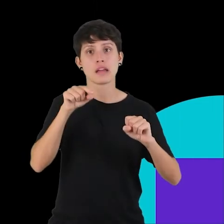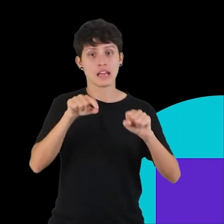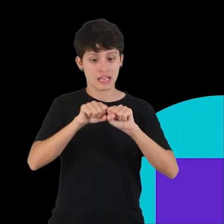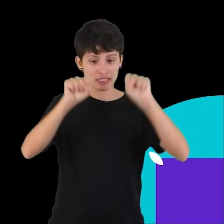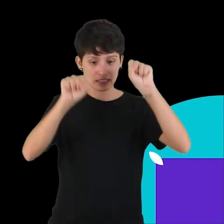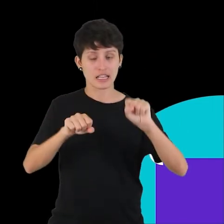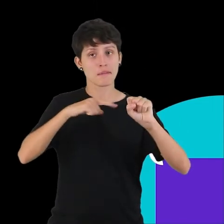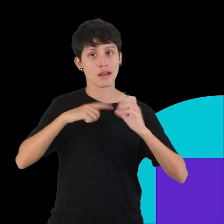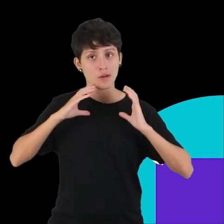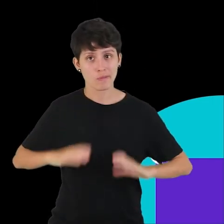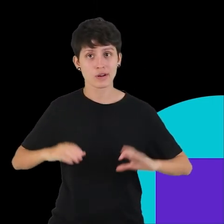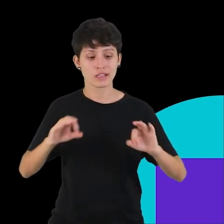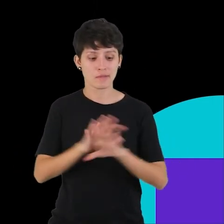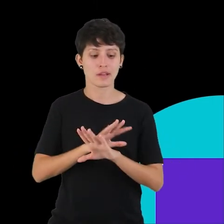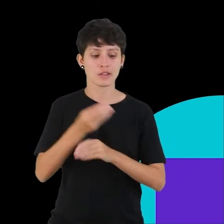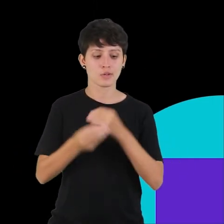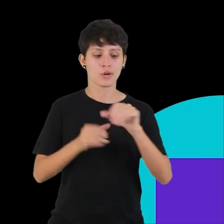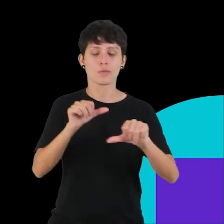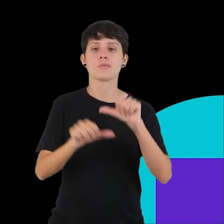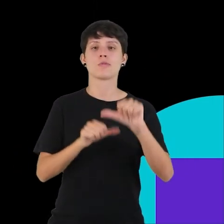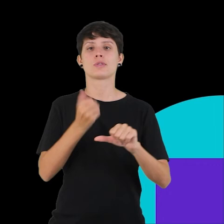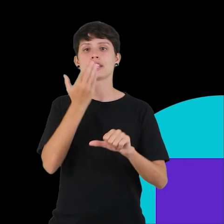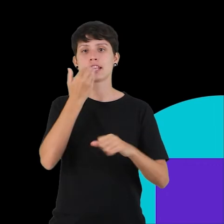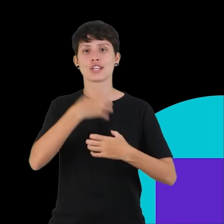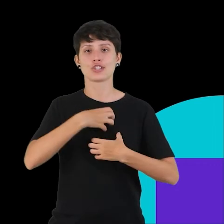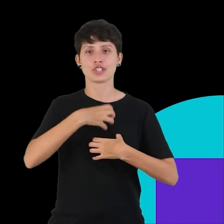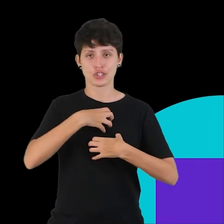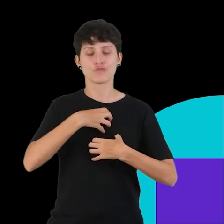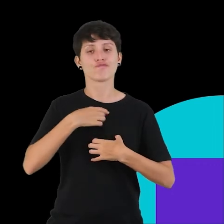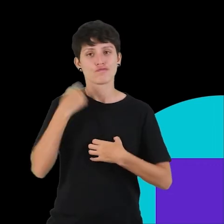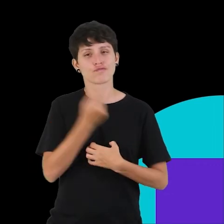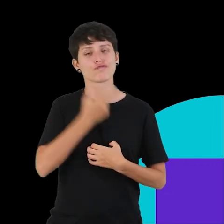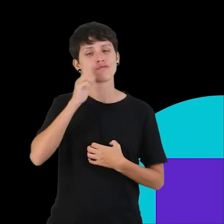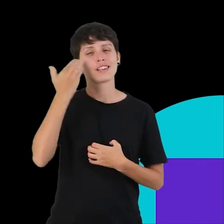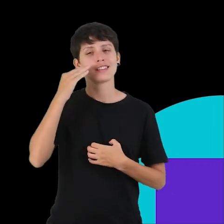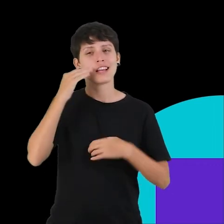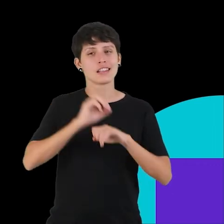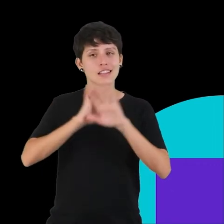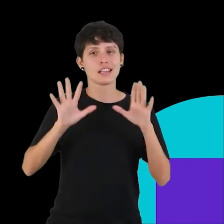Vamos lá.